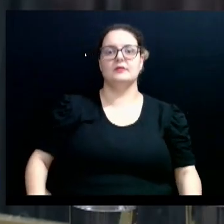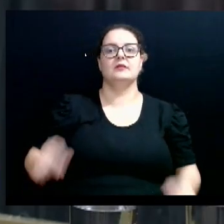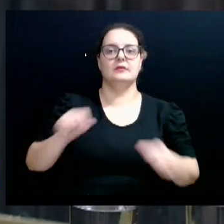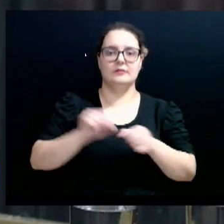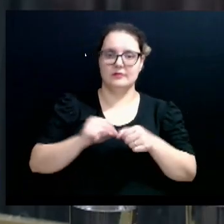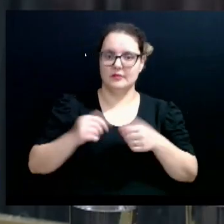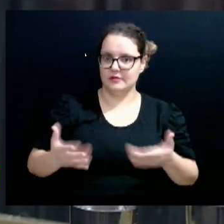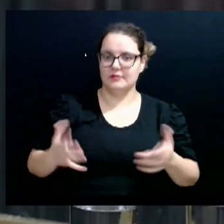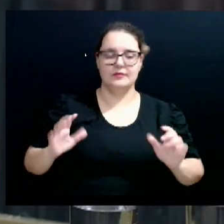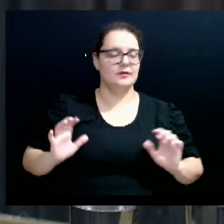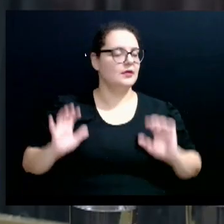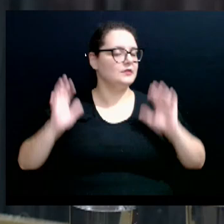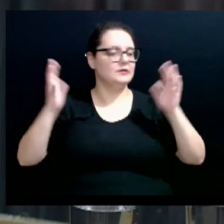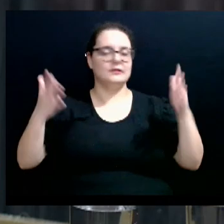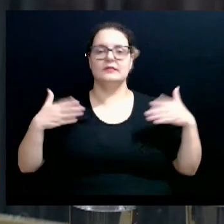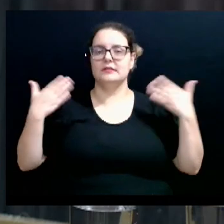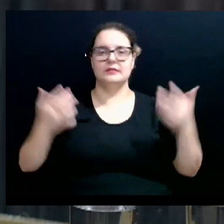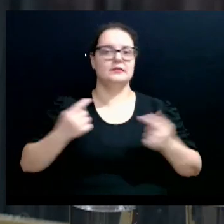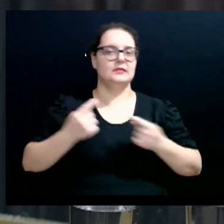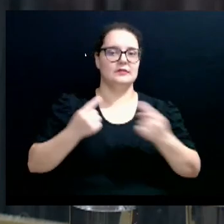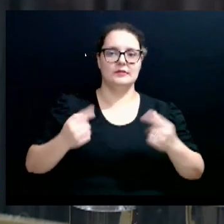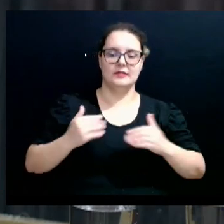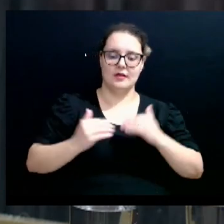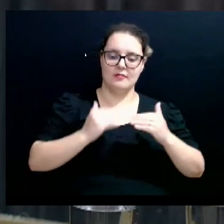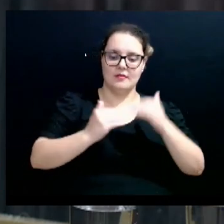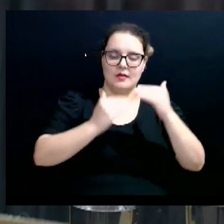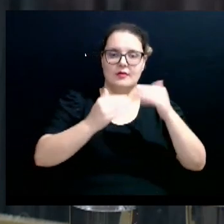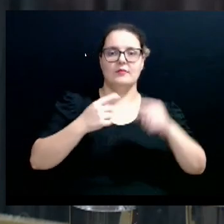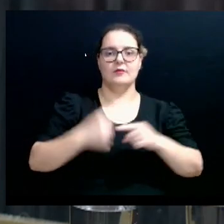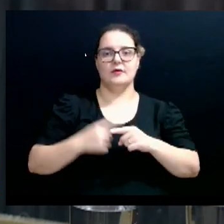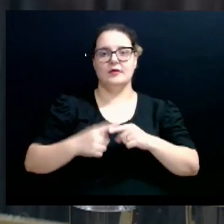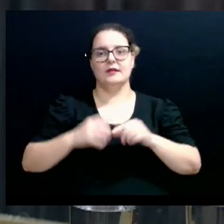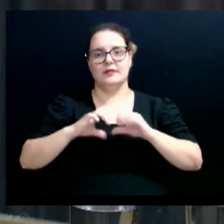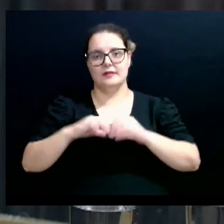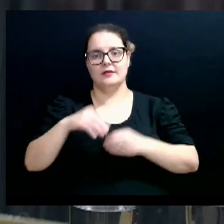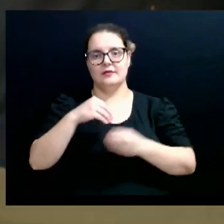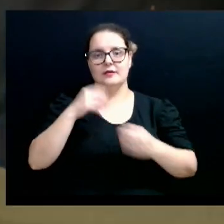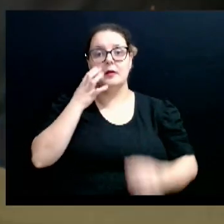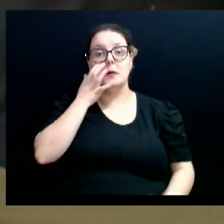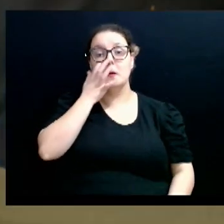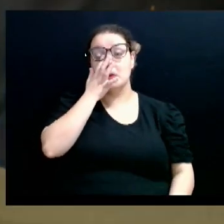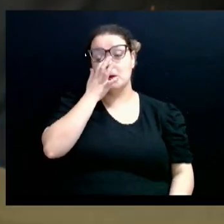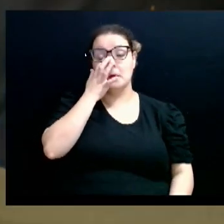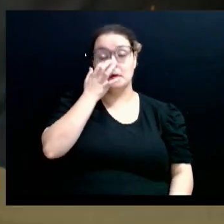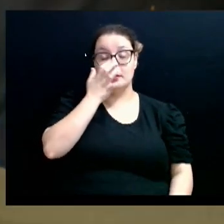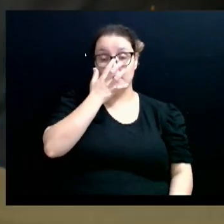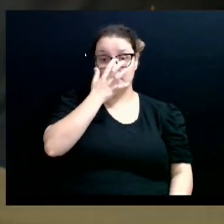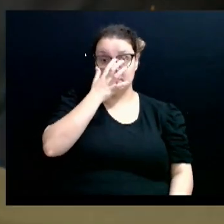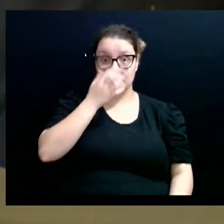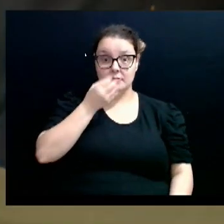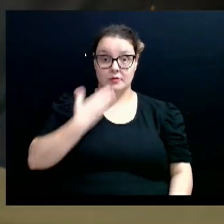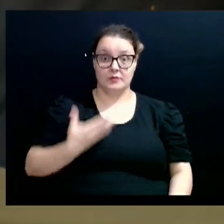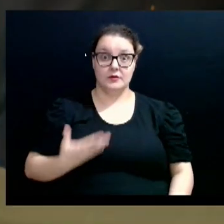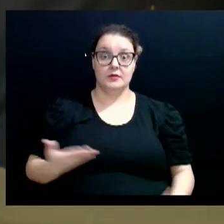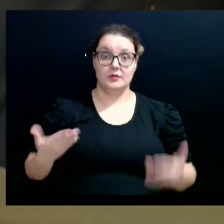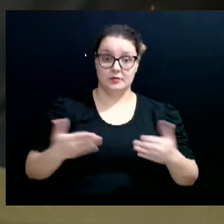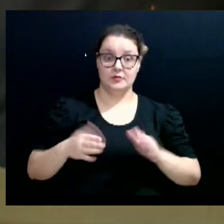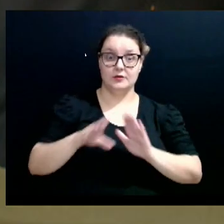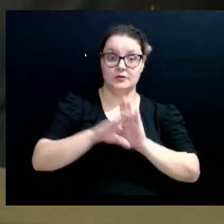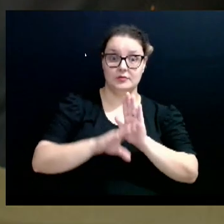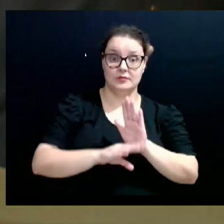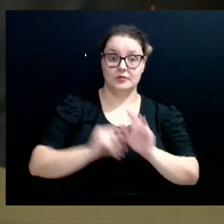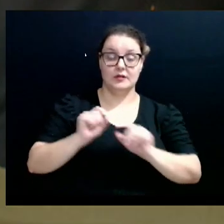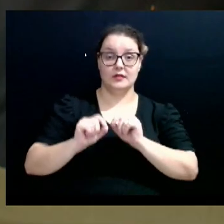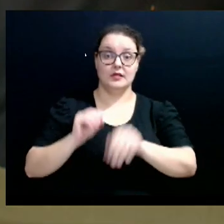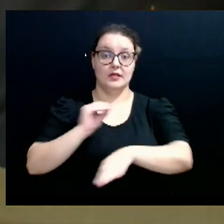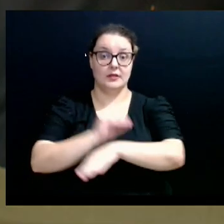celebram cada progresso, porque tem muito amor ali. Muito bem. A gente fala hoje no programa Quem Cuida de Quem